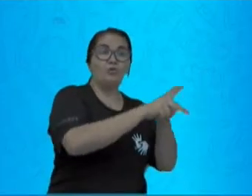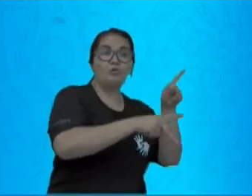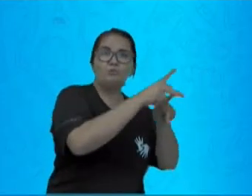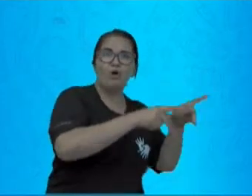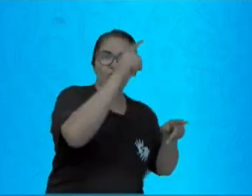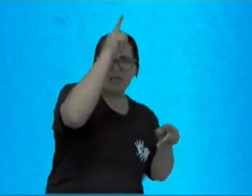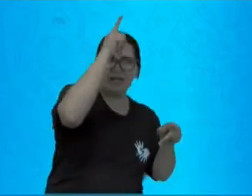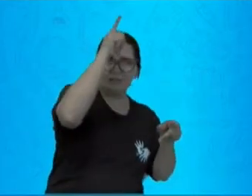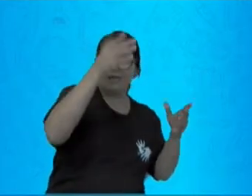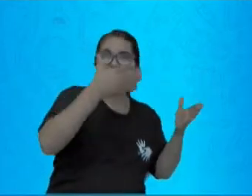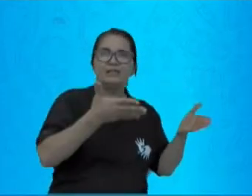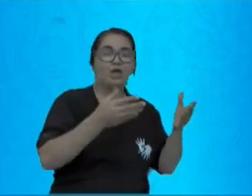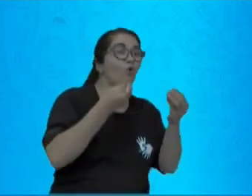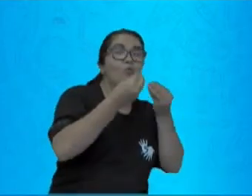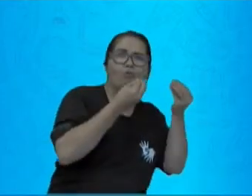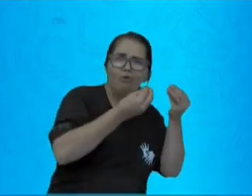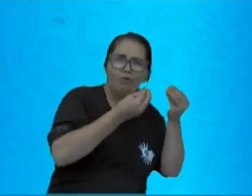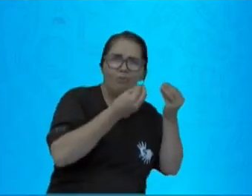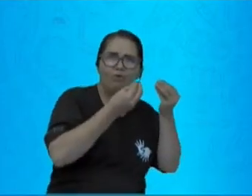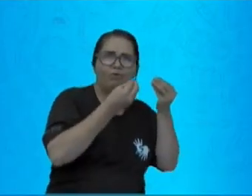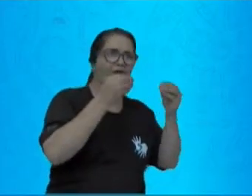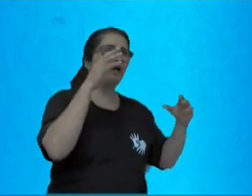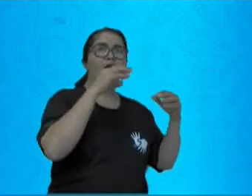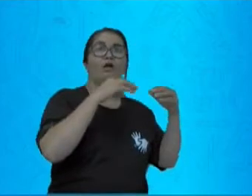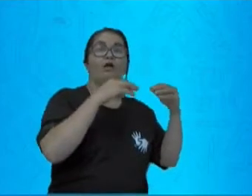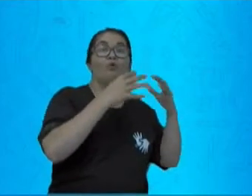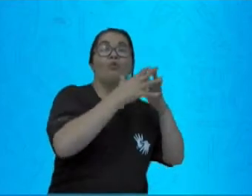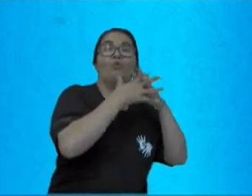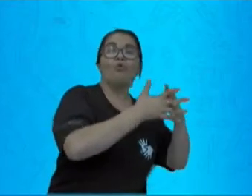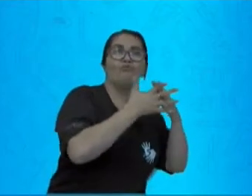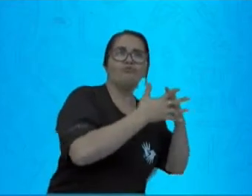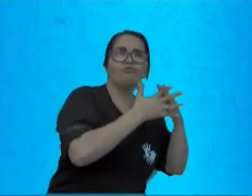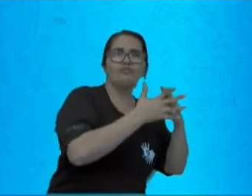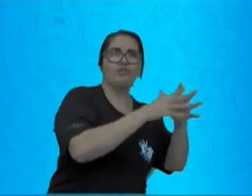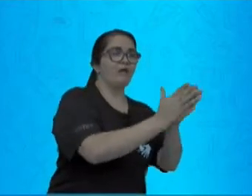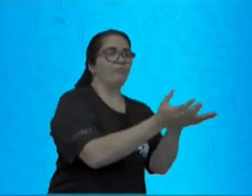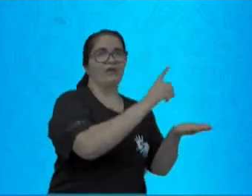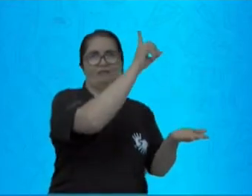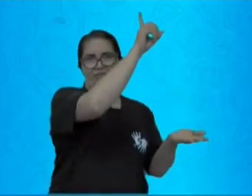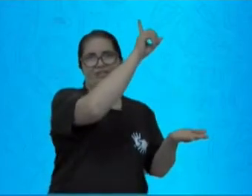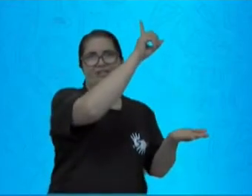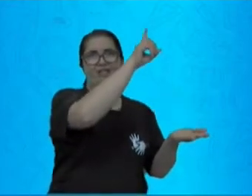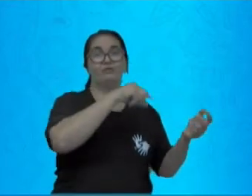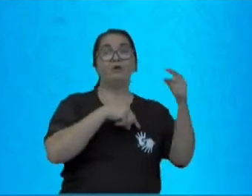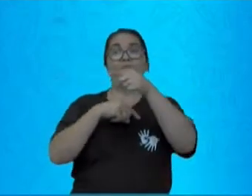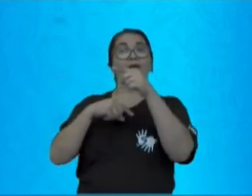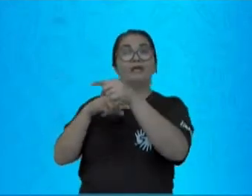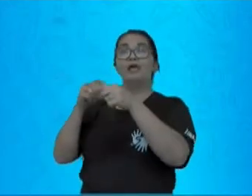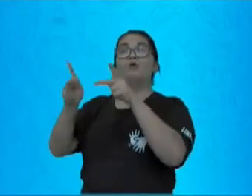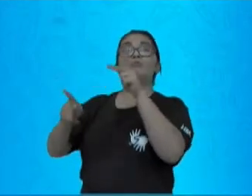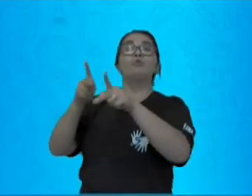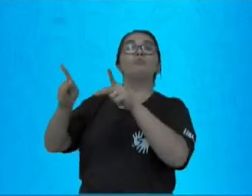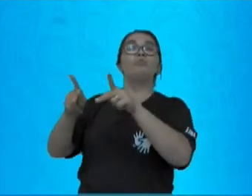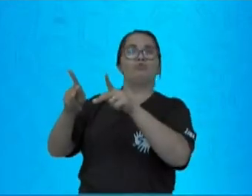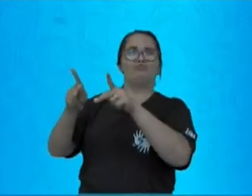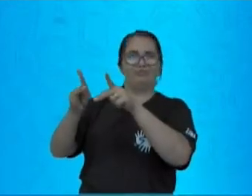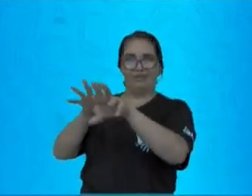indivíduo tem o direito de analisar a Bíblia na sua língua nativa.